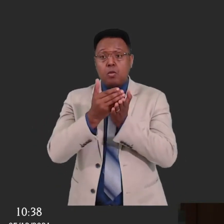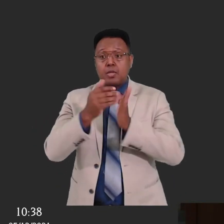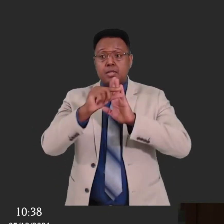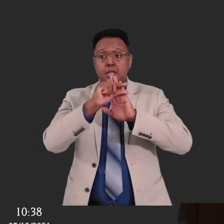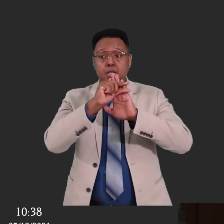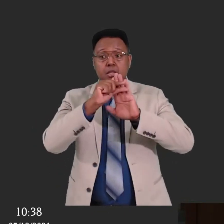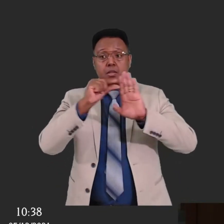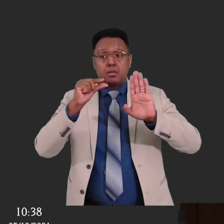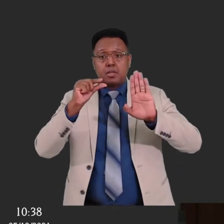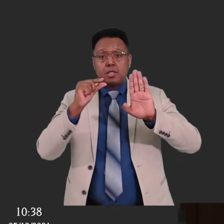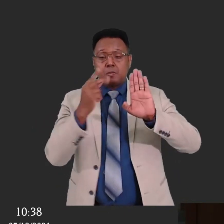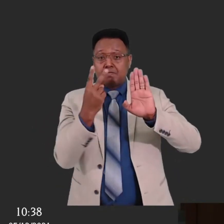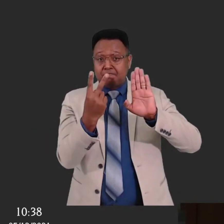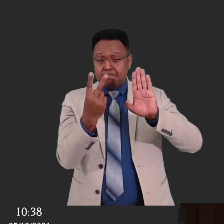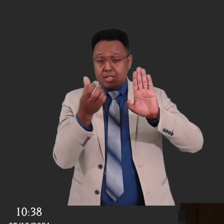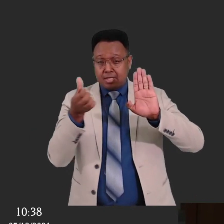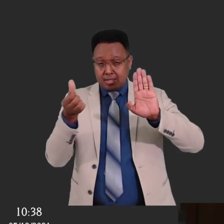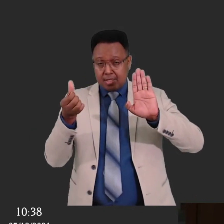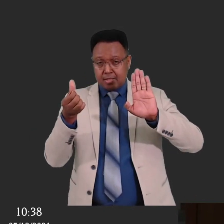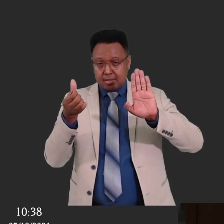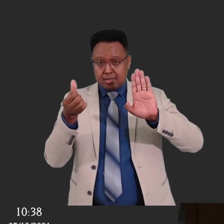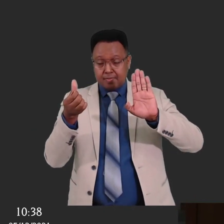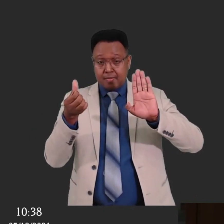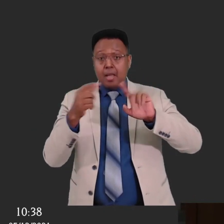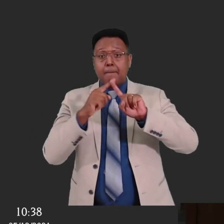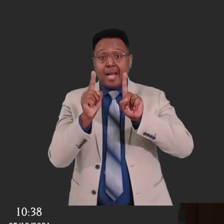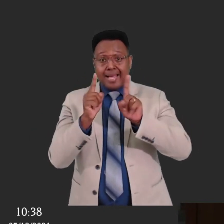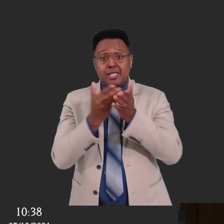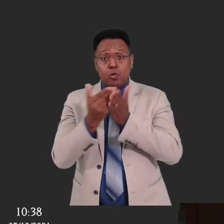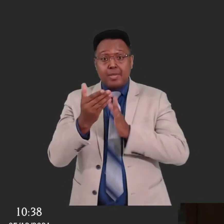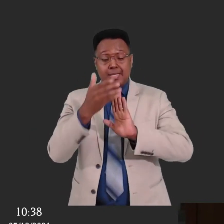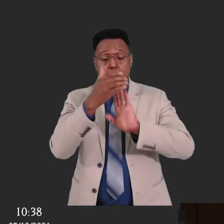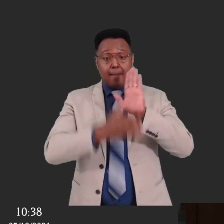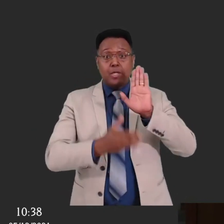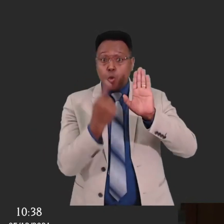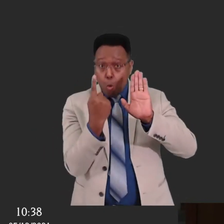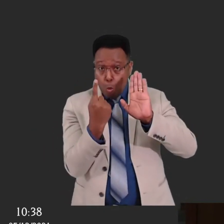versículo 26 do capítulo anterior,